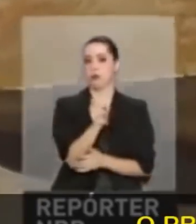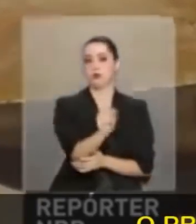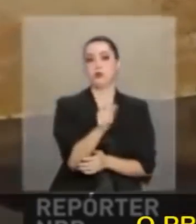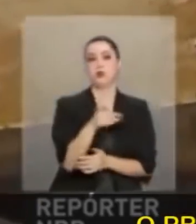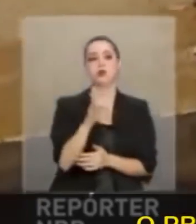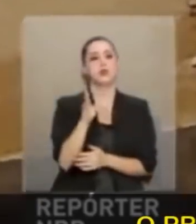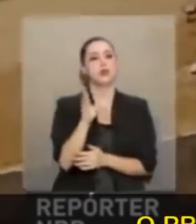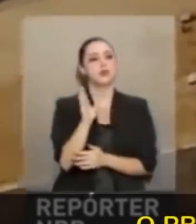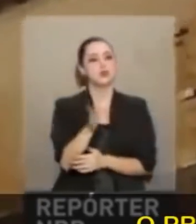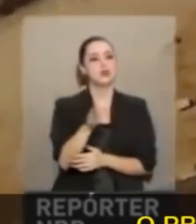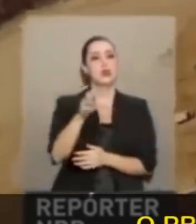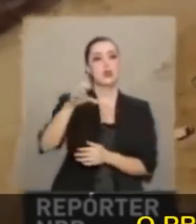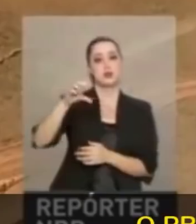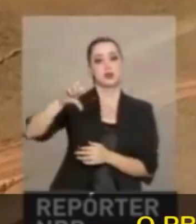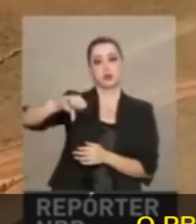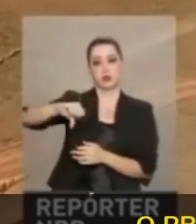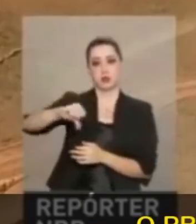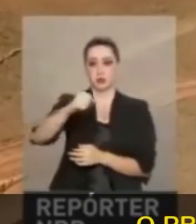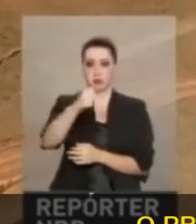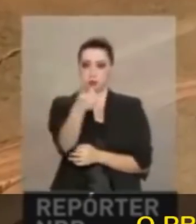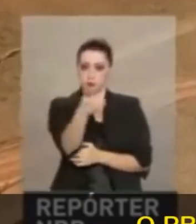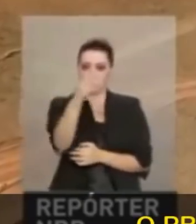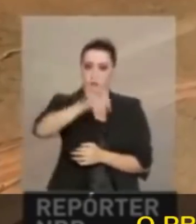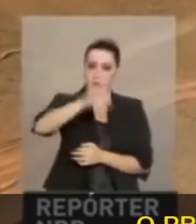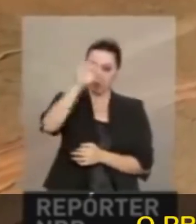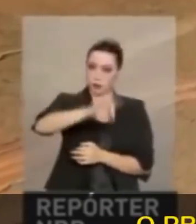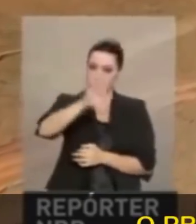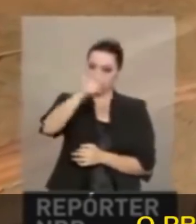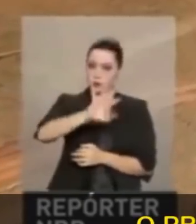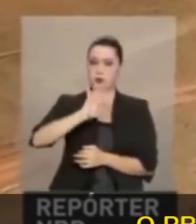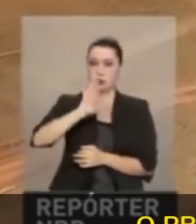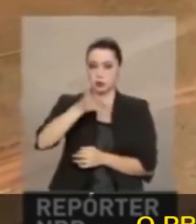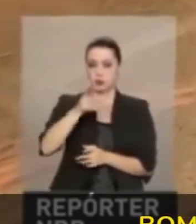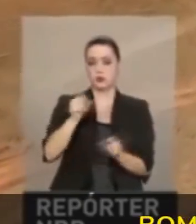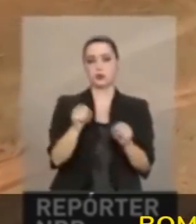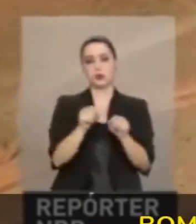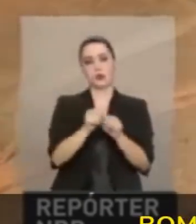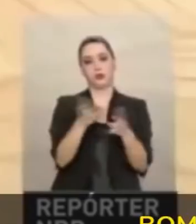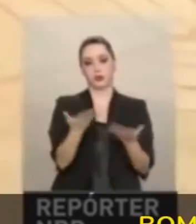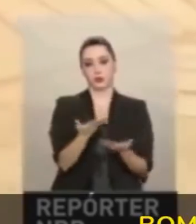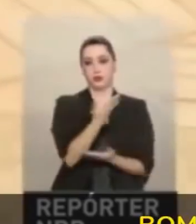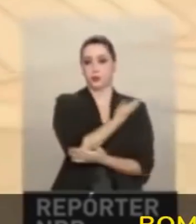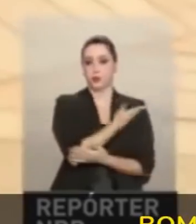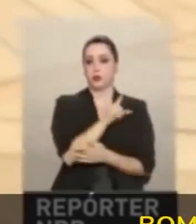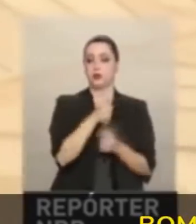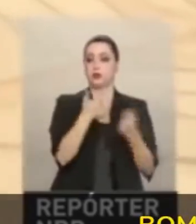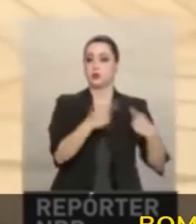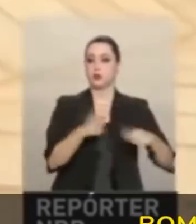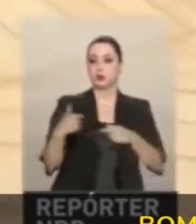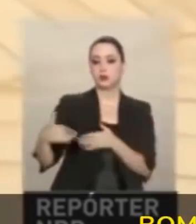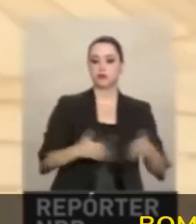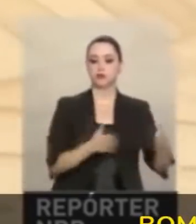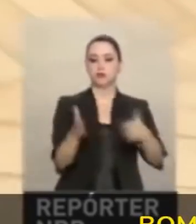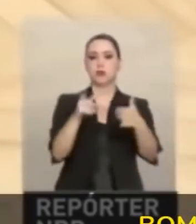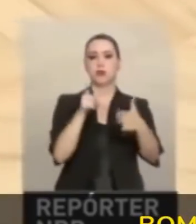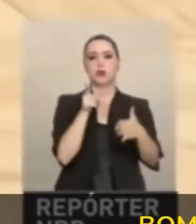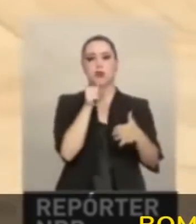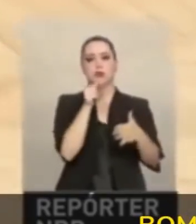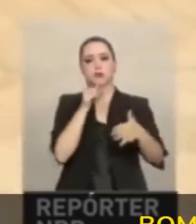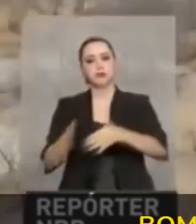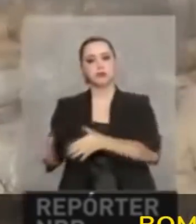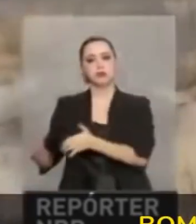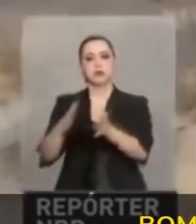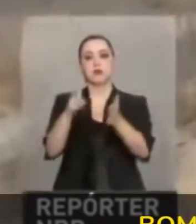cerca de 91% de execução. Essa, que é uma das 9 estações de bombeamento, vai ajudar a água do Velho Chico